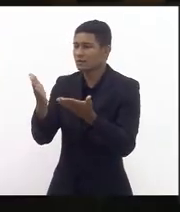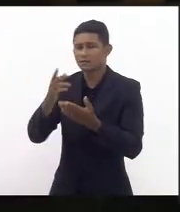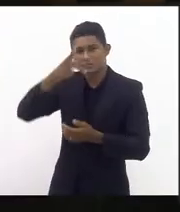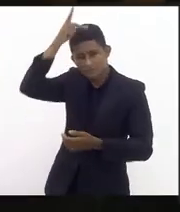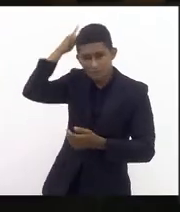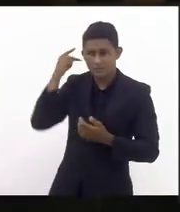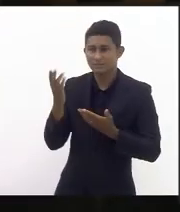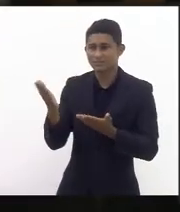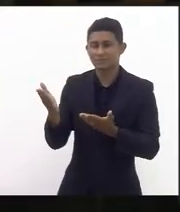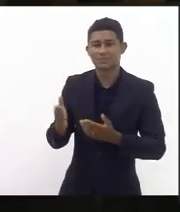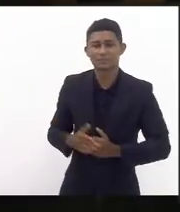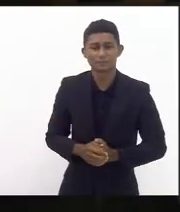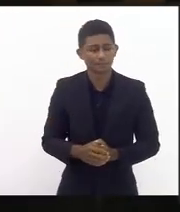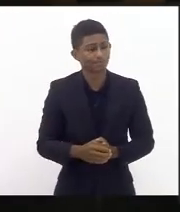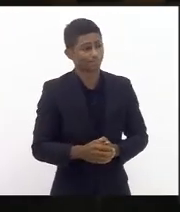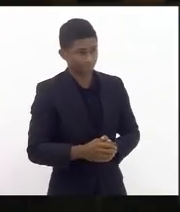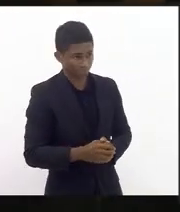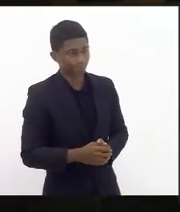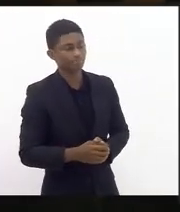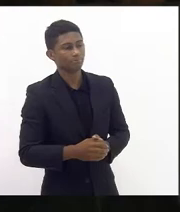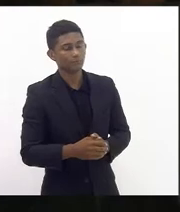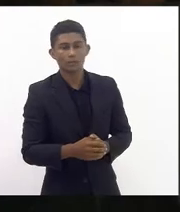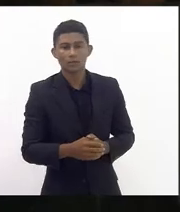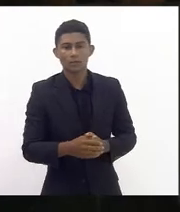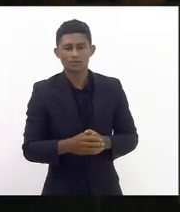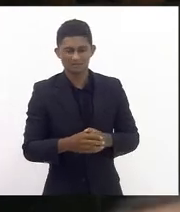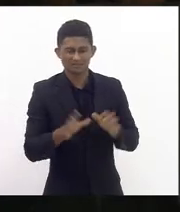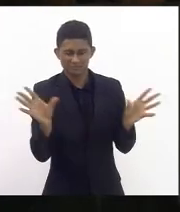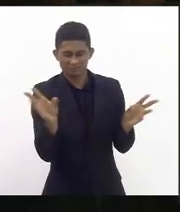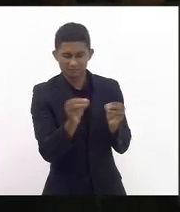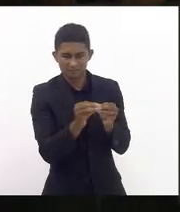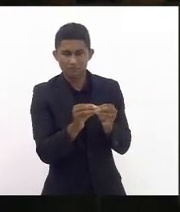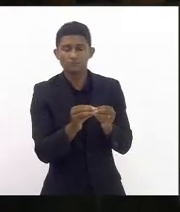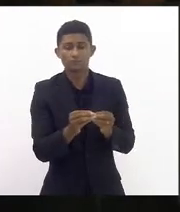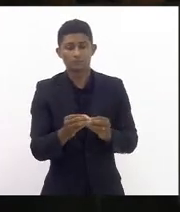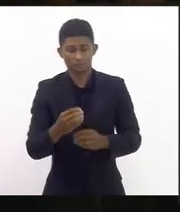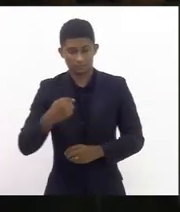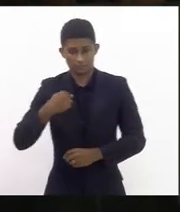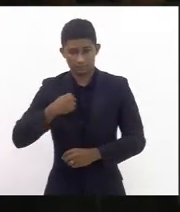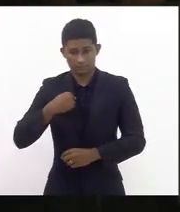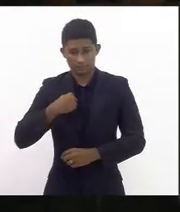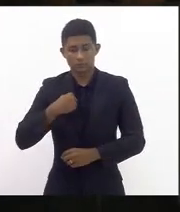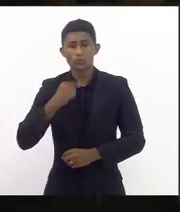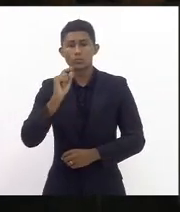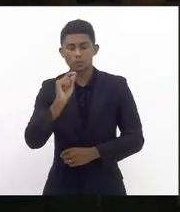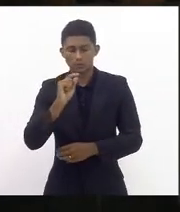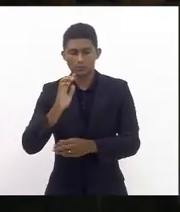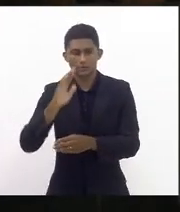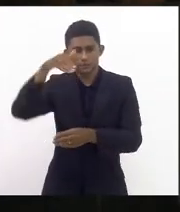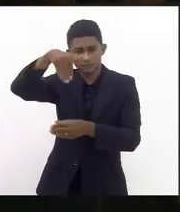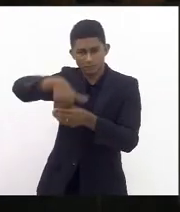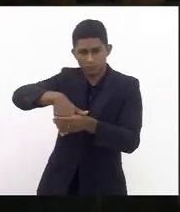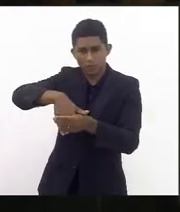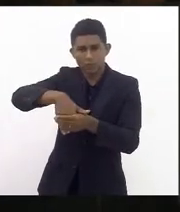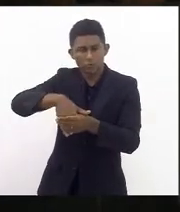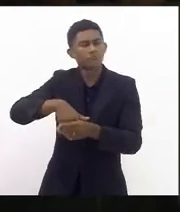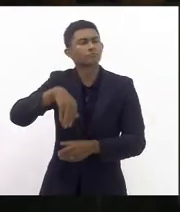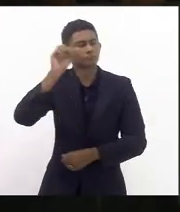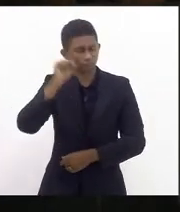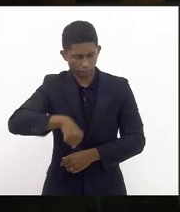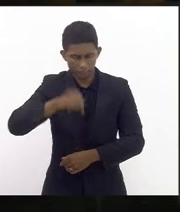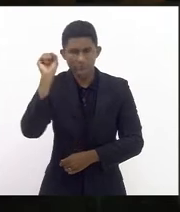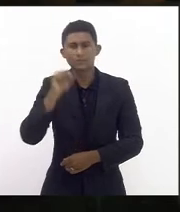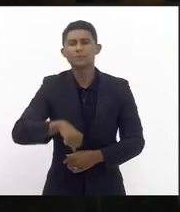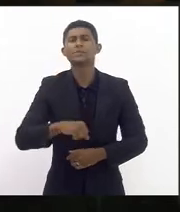Senhor presidente, concluindo, estou não somente votando